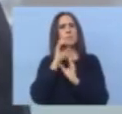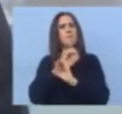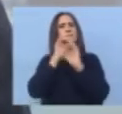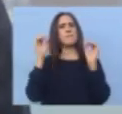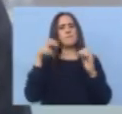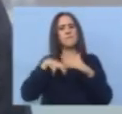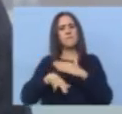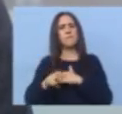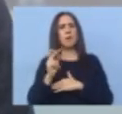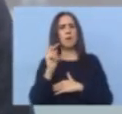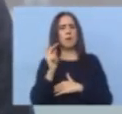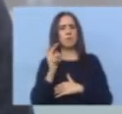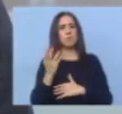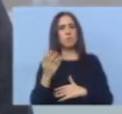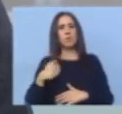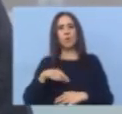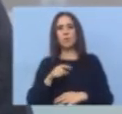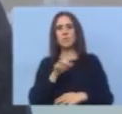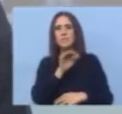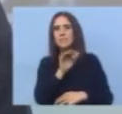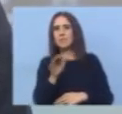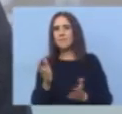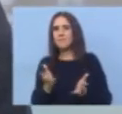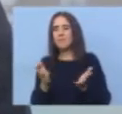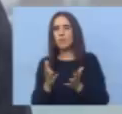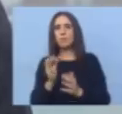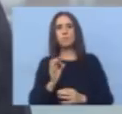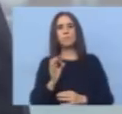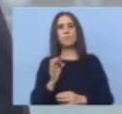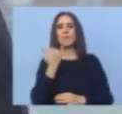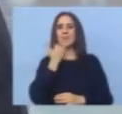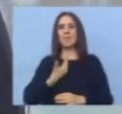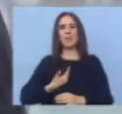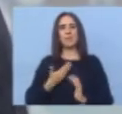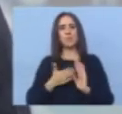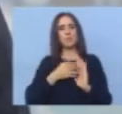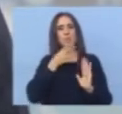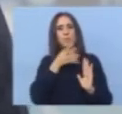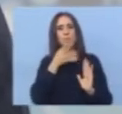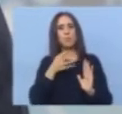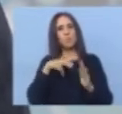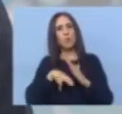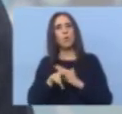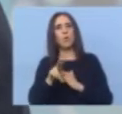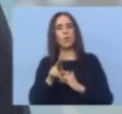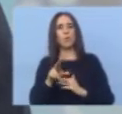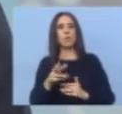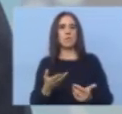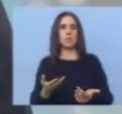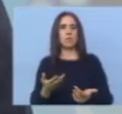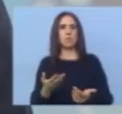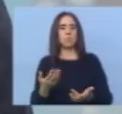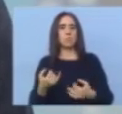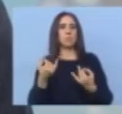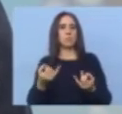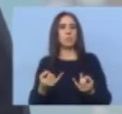fim, e por nós convencer, no fundo, pela nossa alegria, pelo nosso testemunho, acabam por ir e